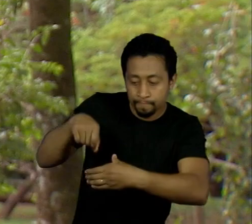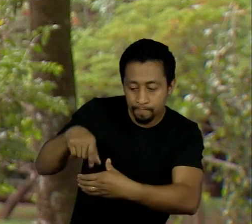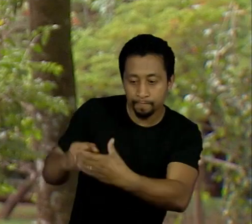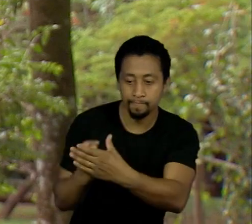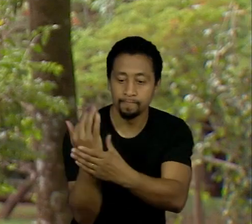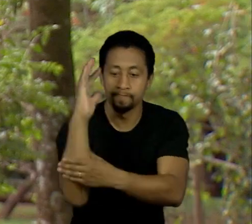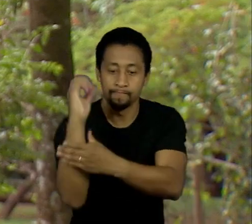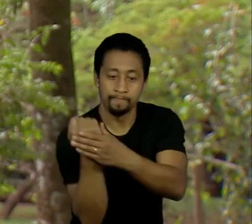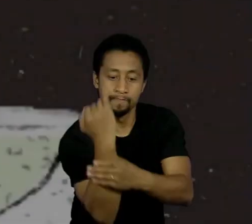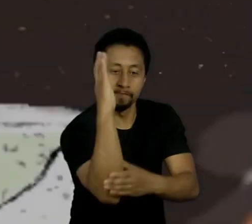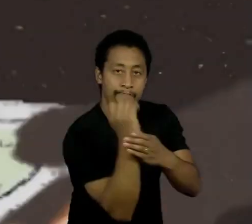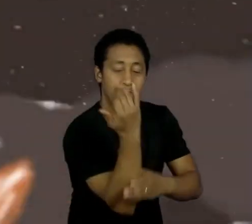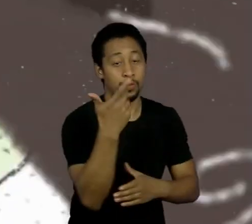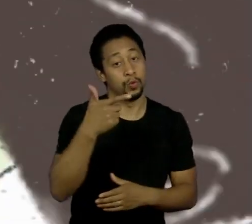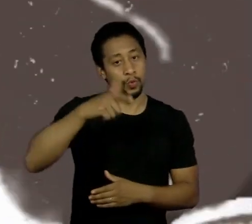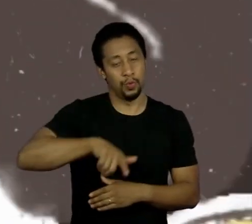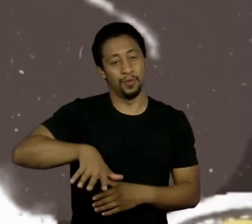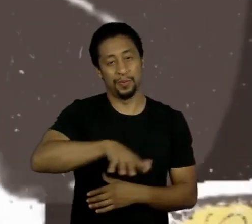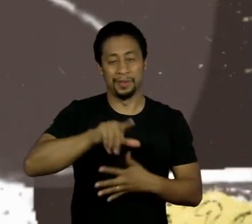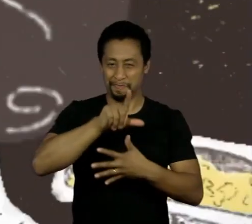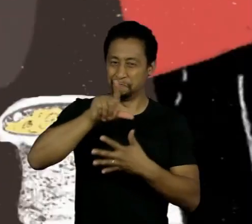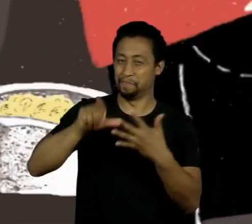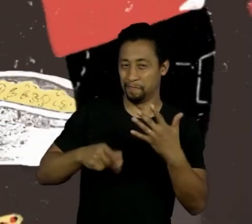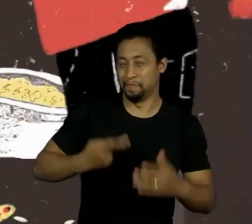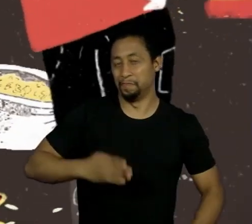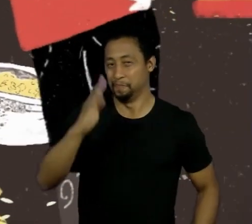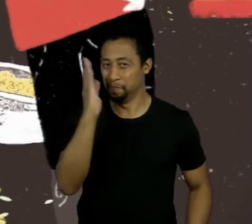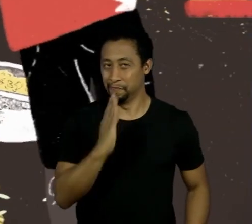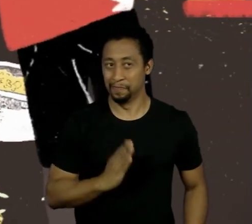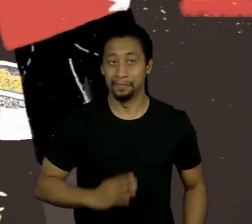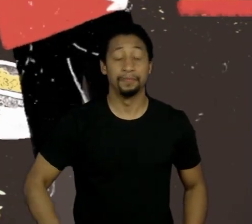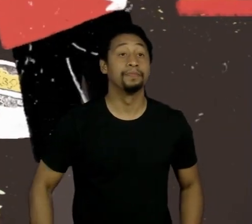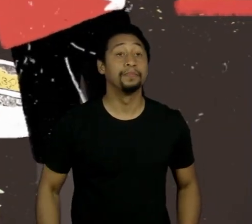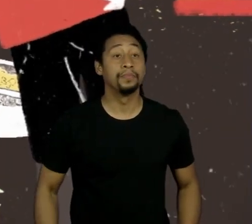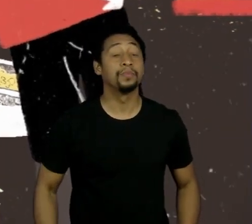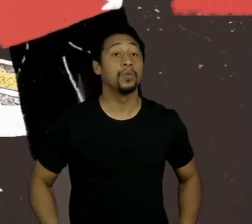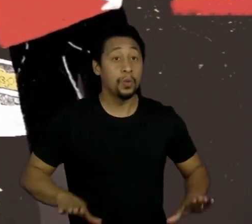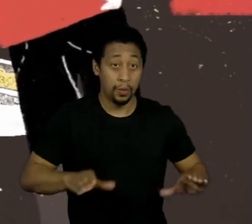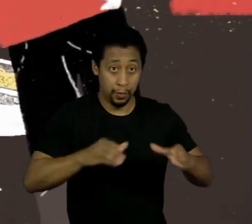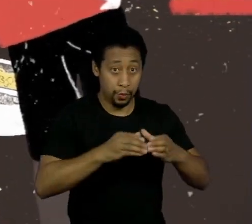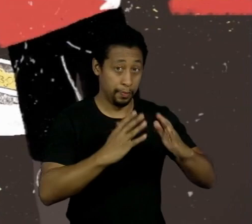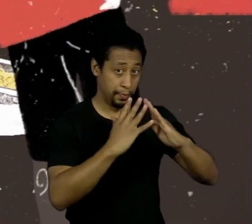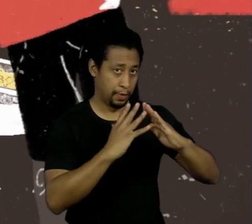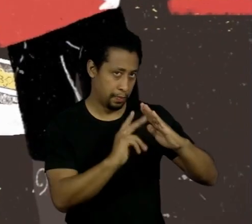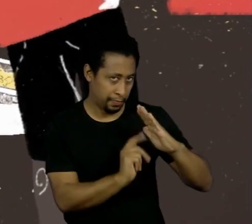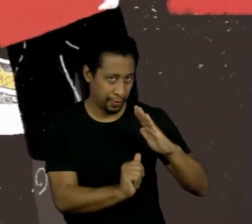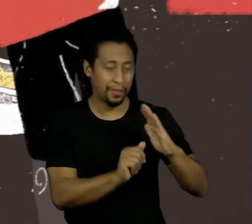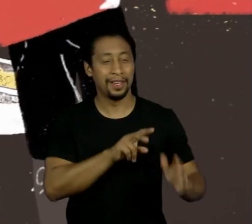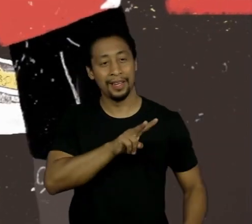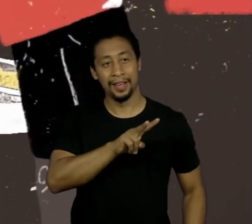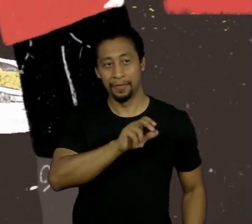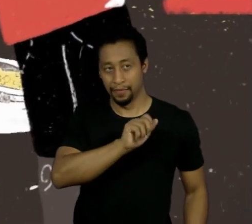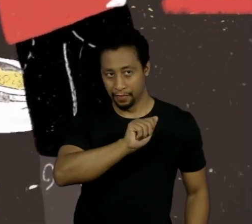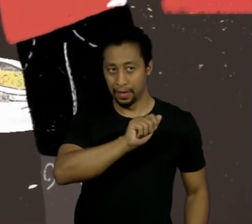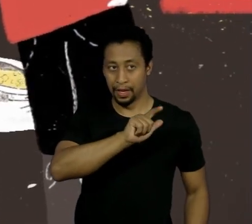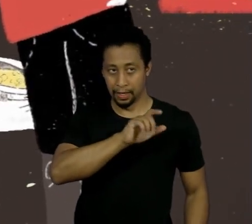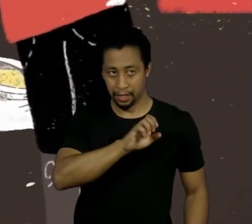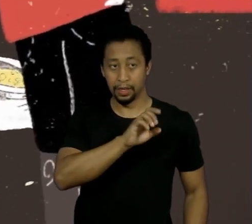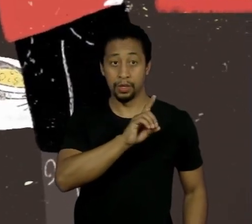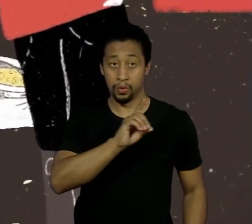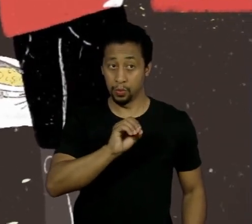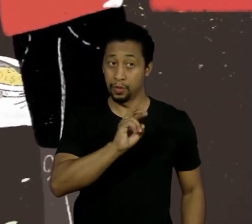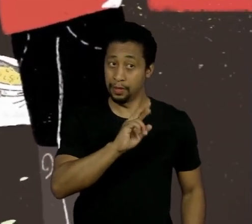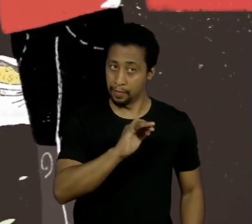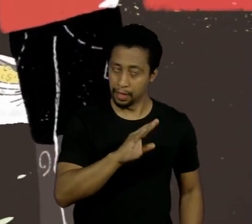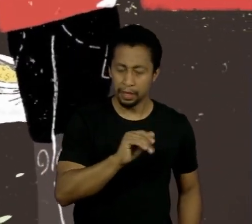no país. Os quilombolas do Vale do Ribeira têm um jeito de viver que há séculos produz